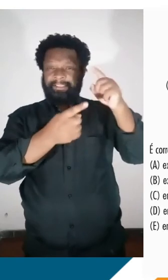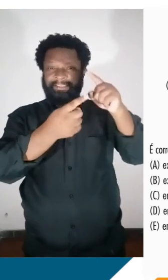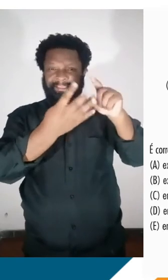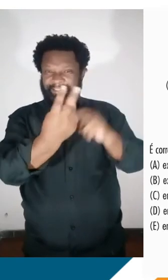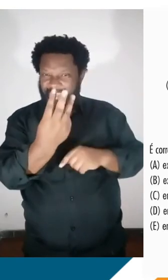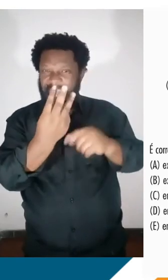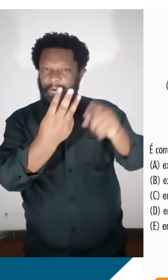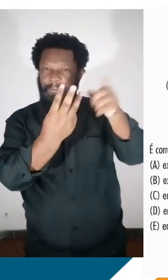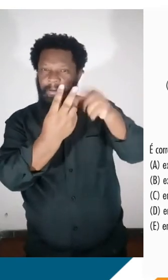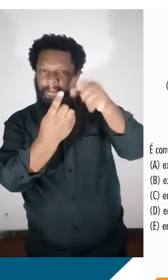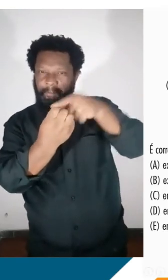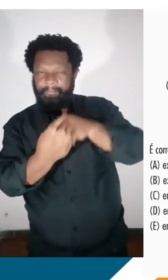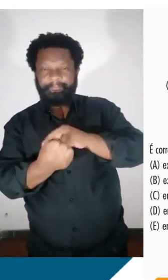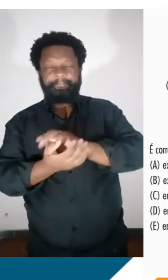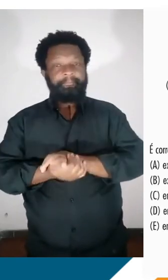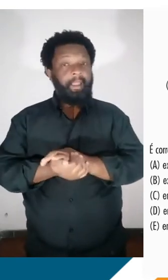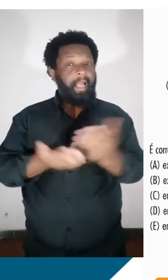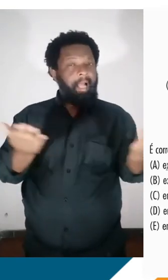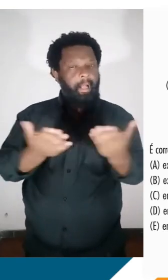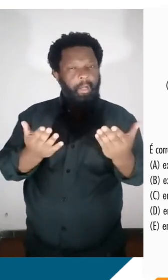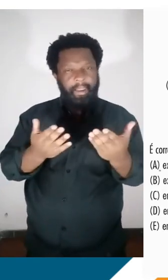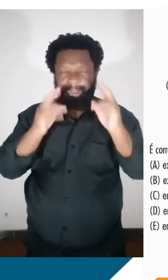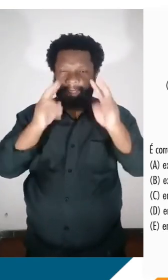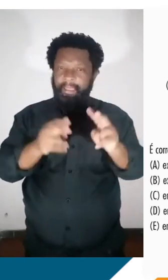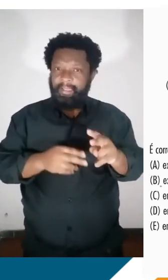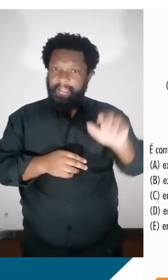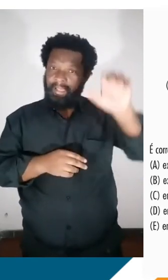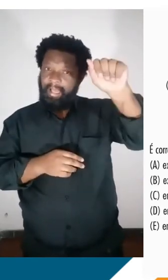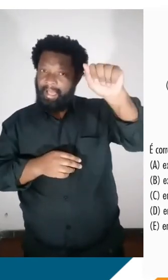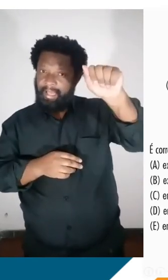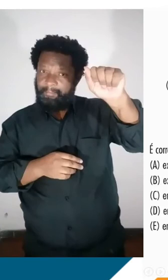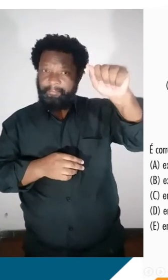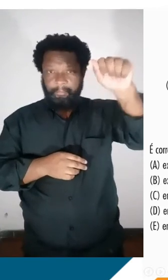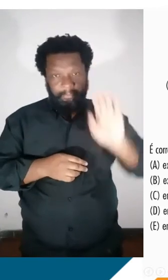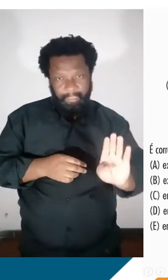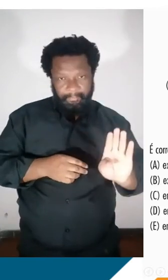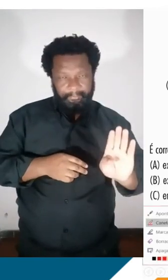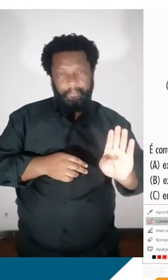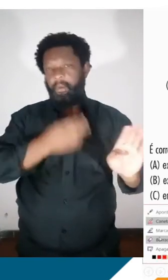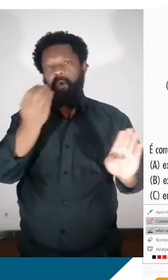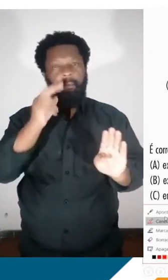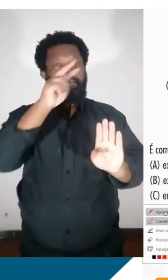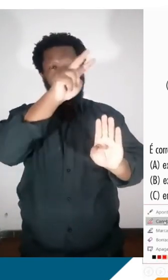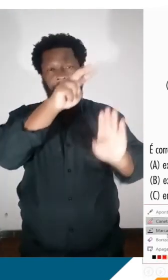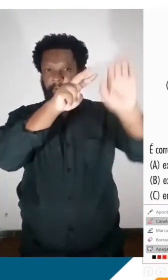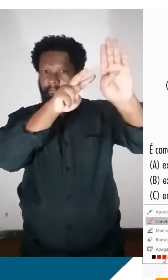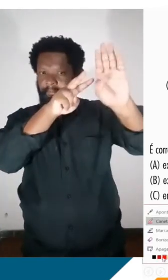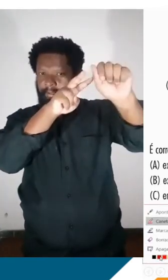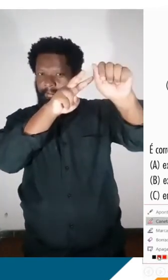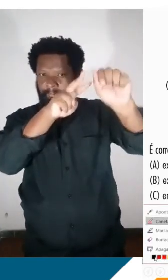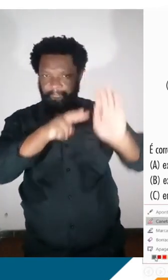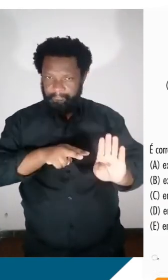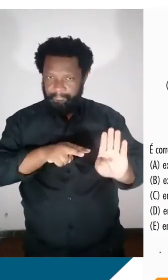alternativas aqui, tá? Agora, vamos observar para a alternativa A e para a alternativa B, tá? Lembra